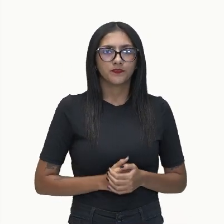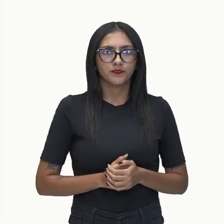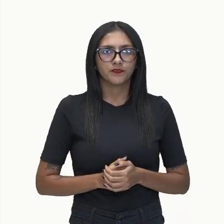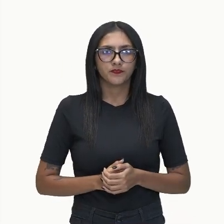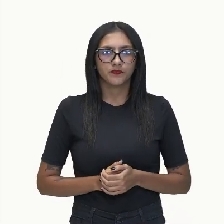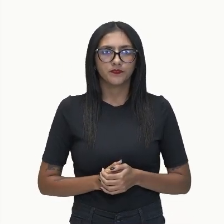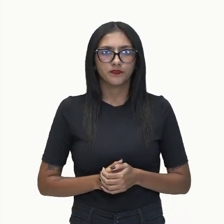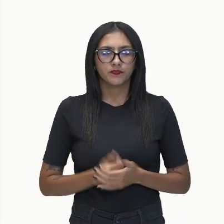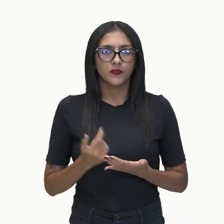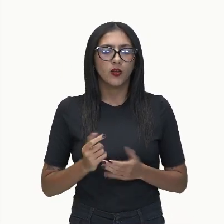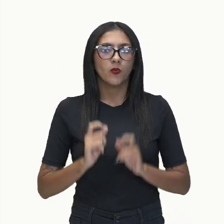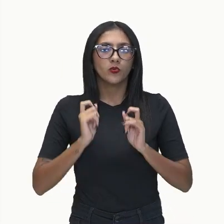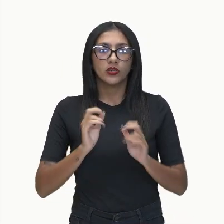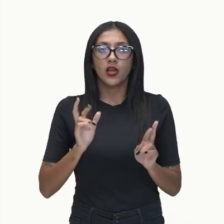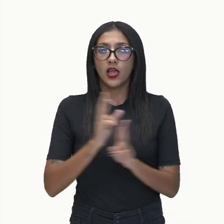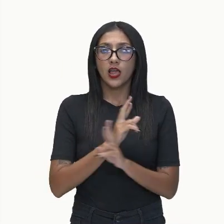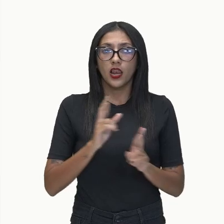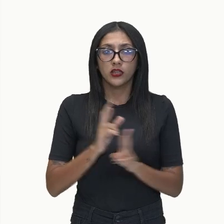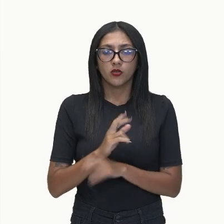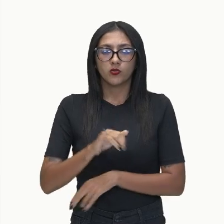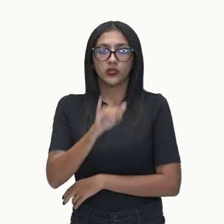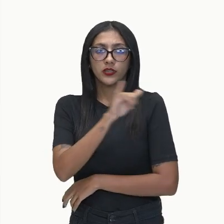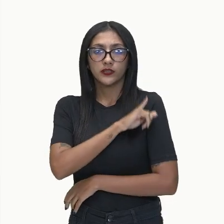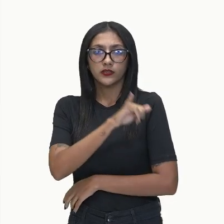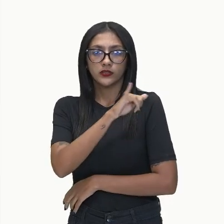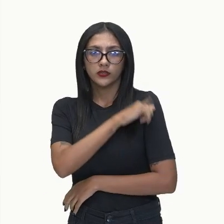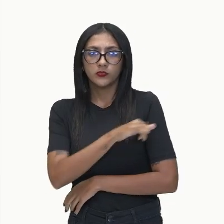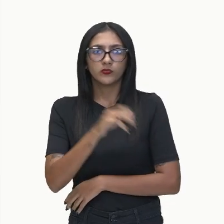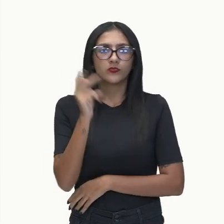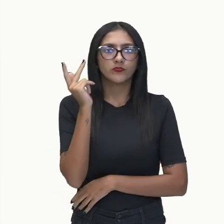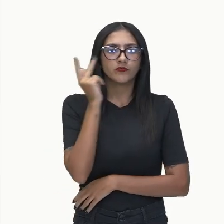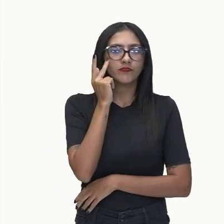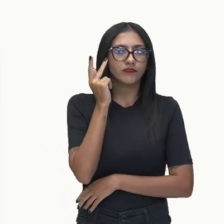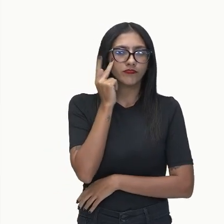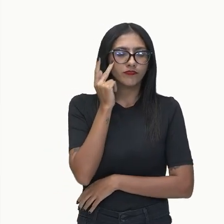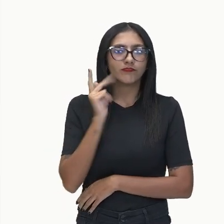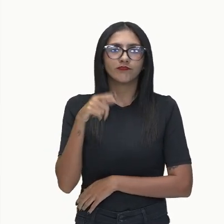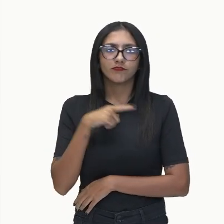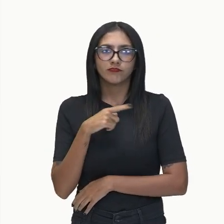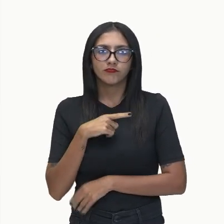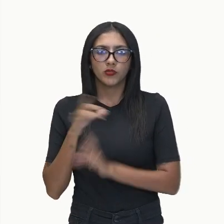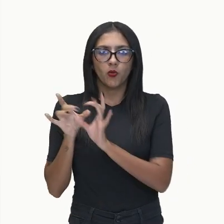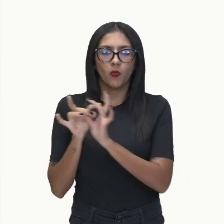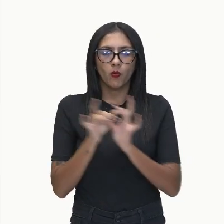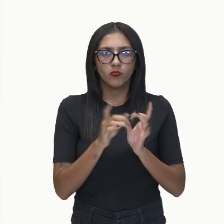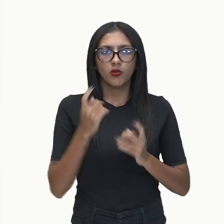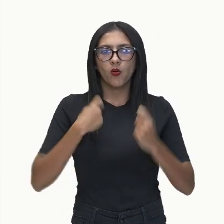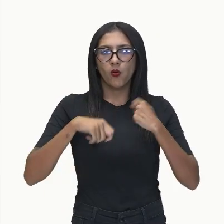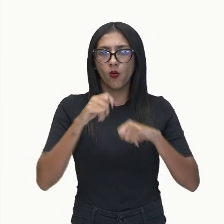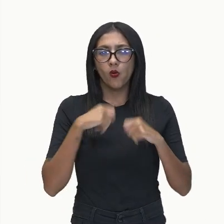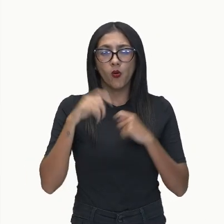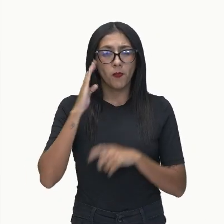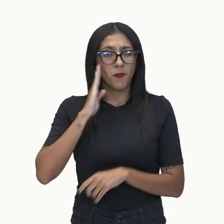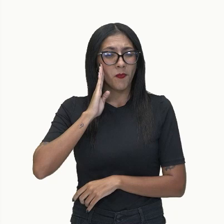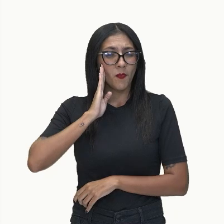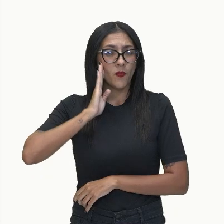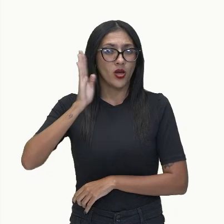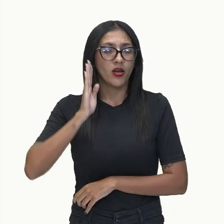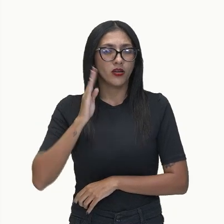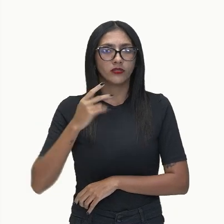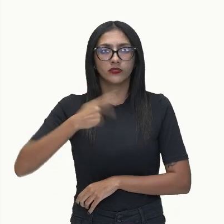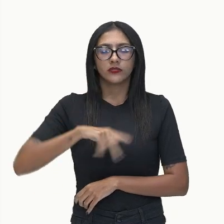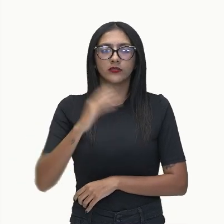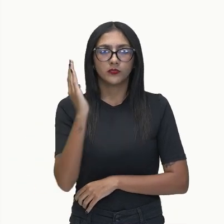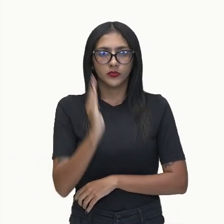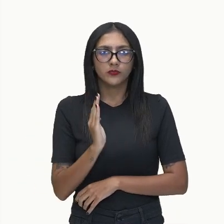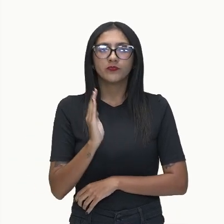megalópole Rio-São Paulo, né? Que é o eixo econômico mais importante do nosso país, né? E é formado